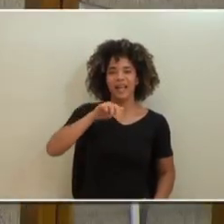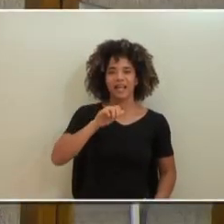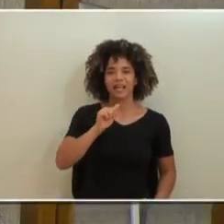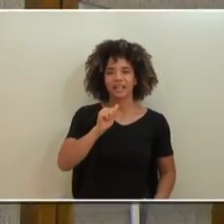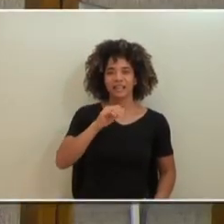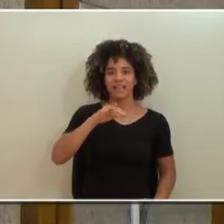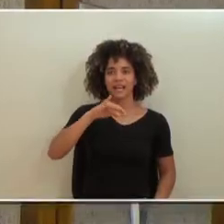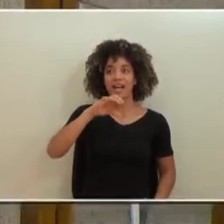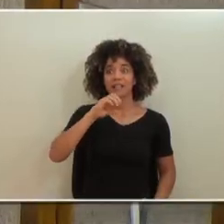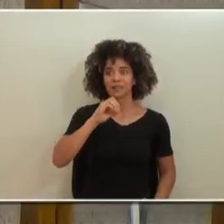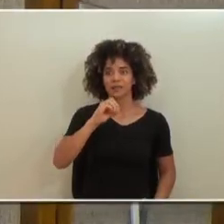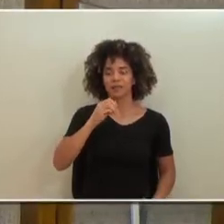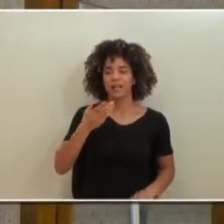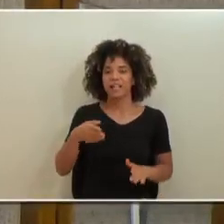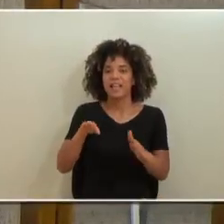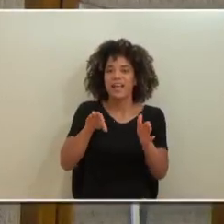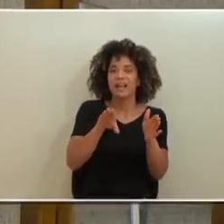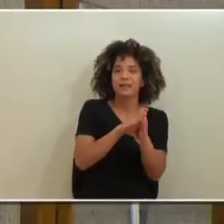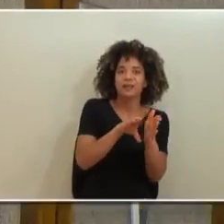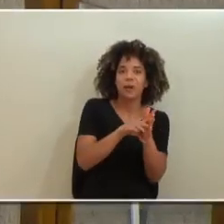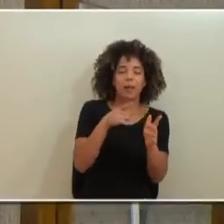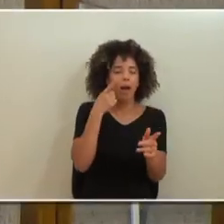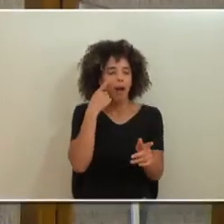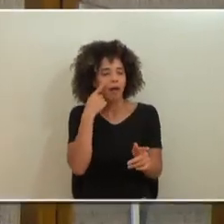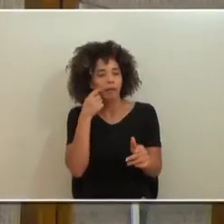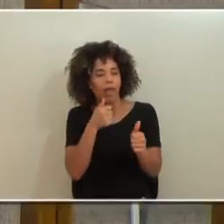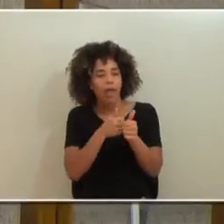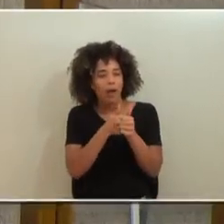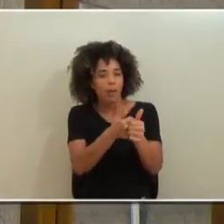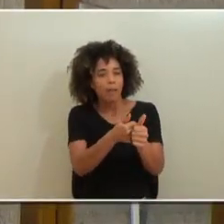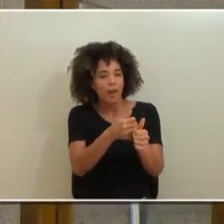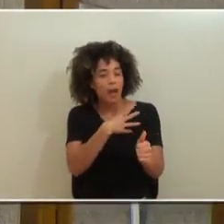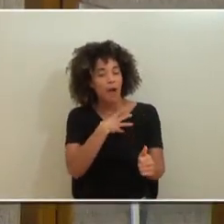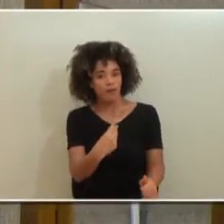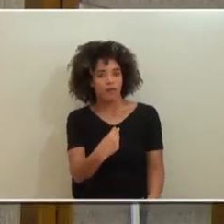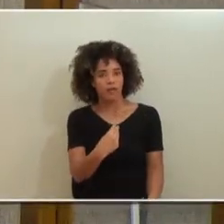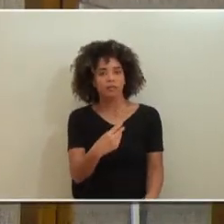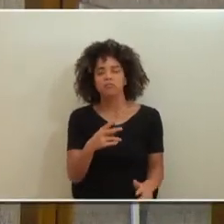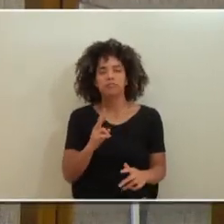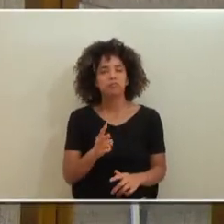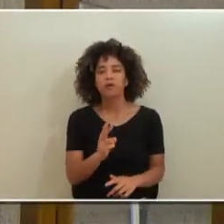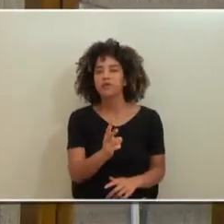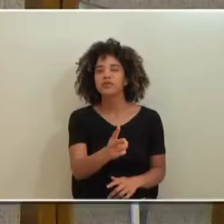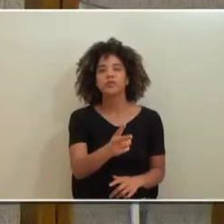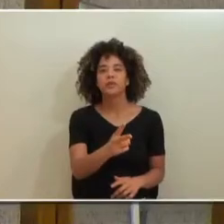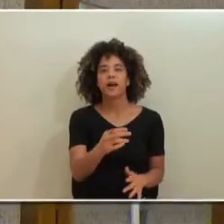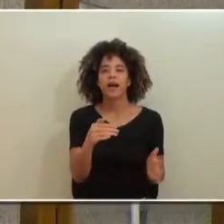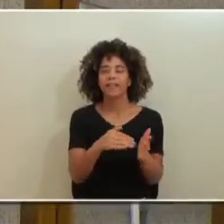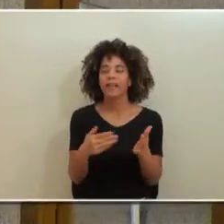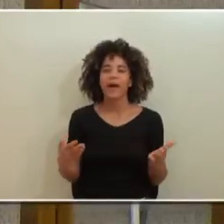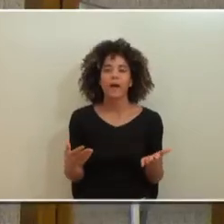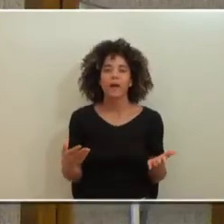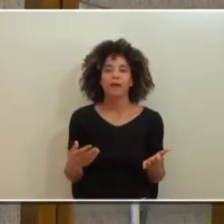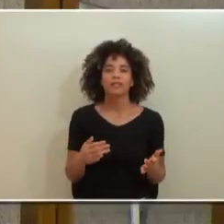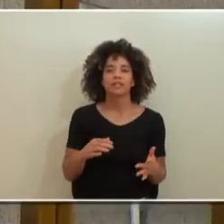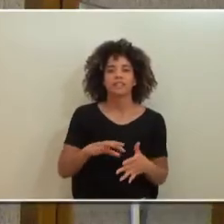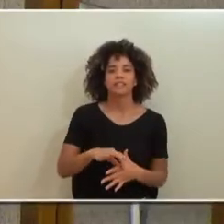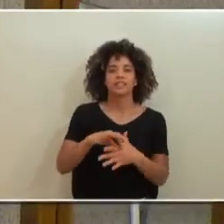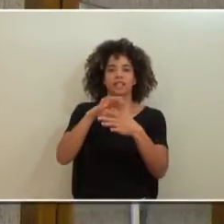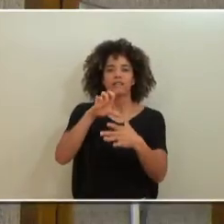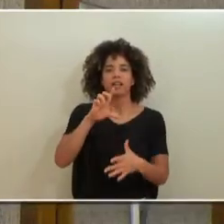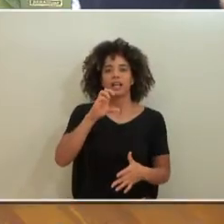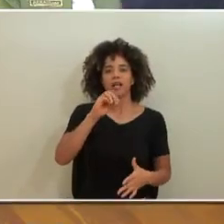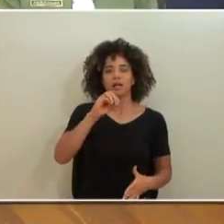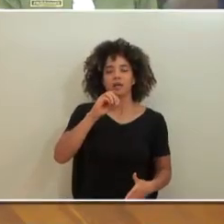Né? Ele entrou para acompanhar o filho e foi ficando. Chefe Leopoldo, Juliana,